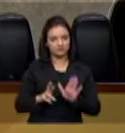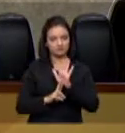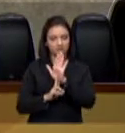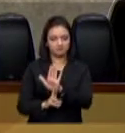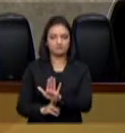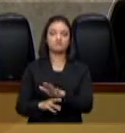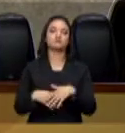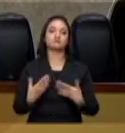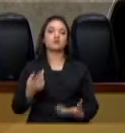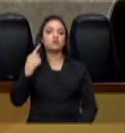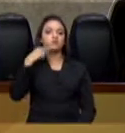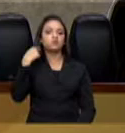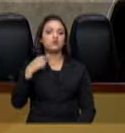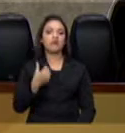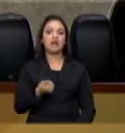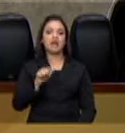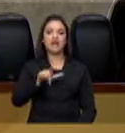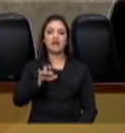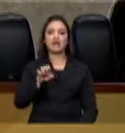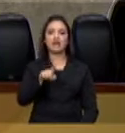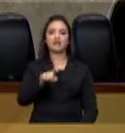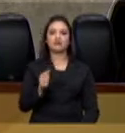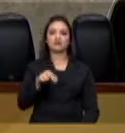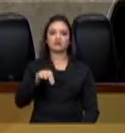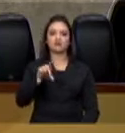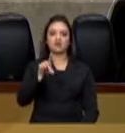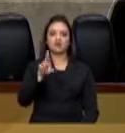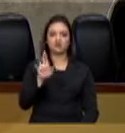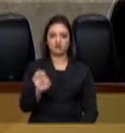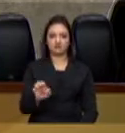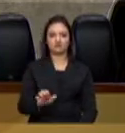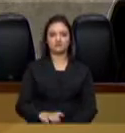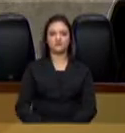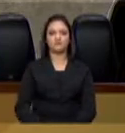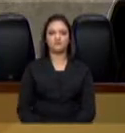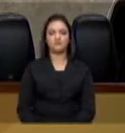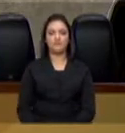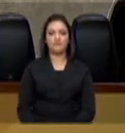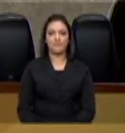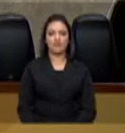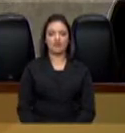ABERT, o doutor Alexandre Cruel Jobim.